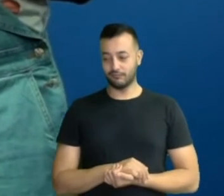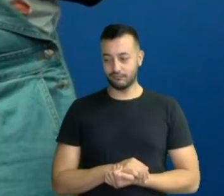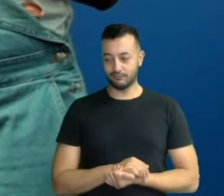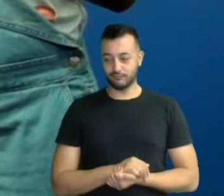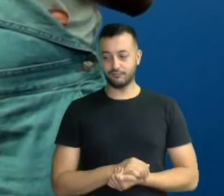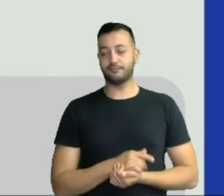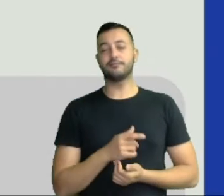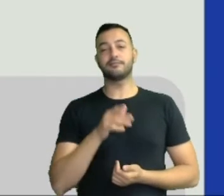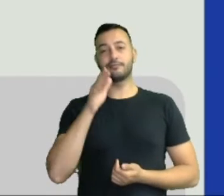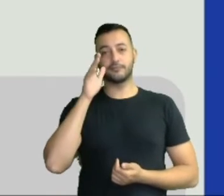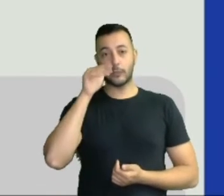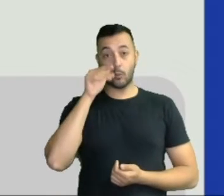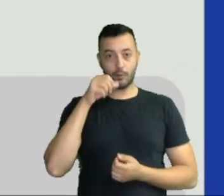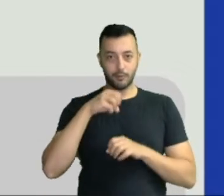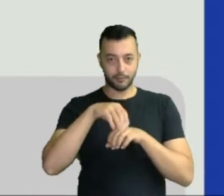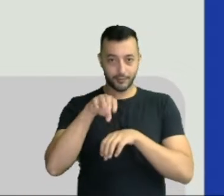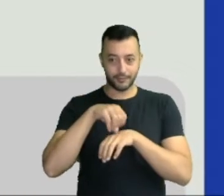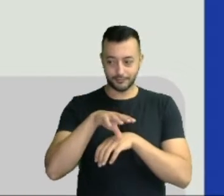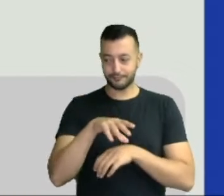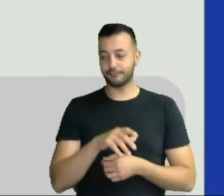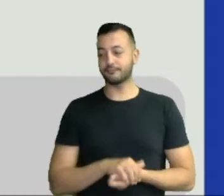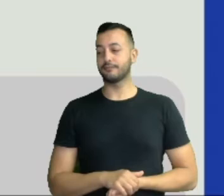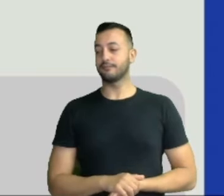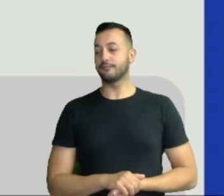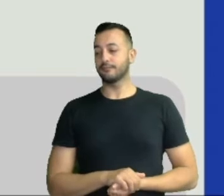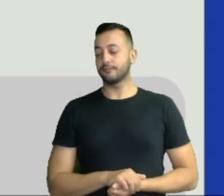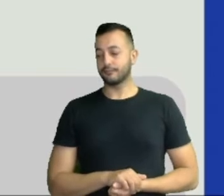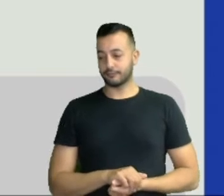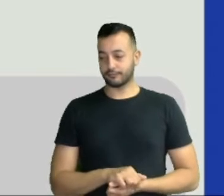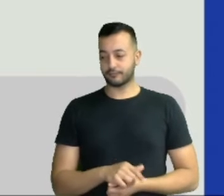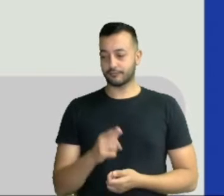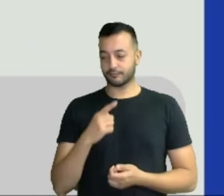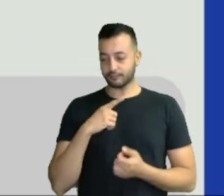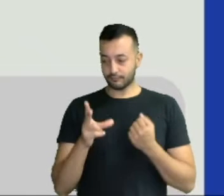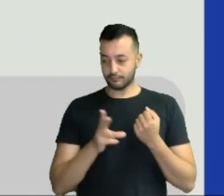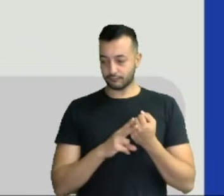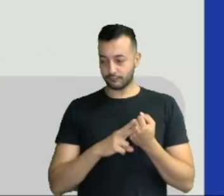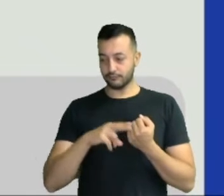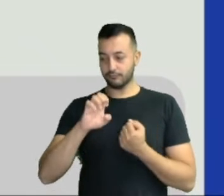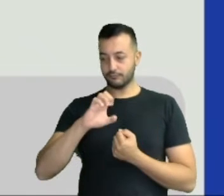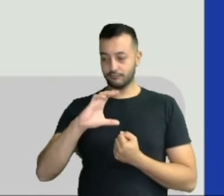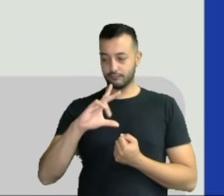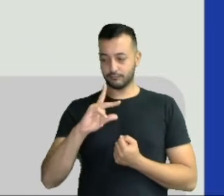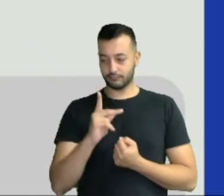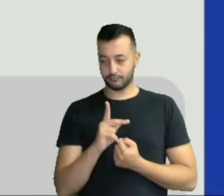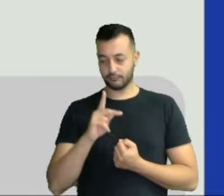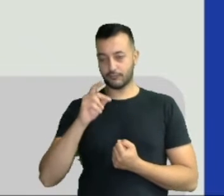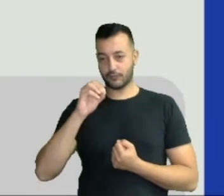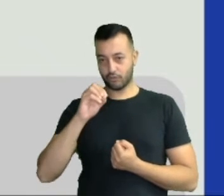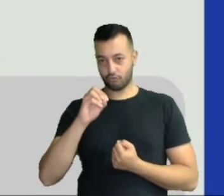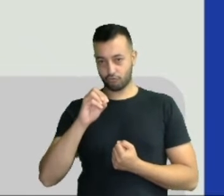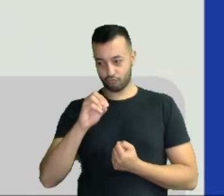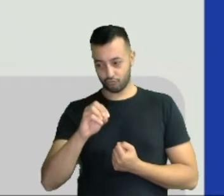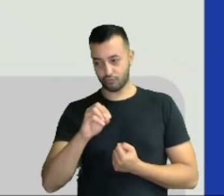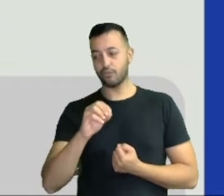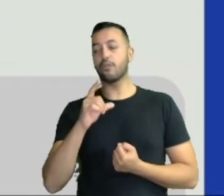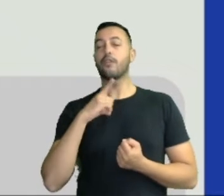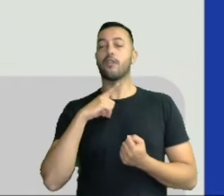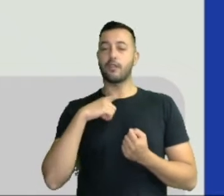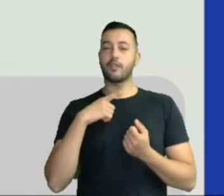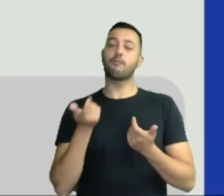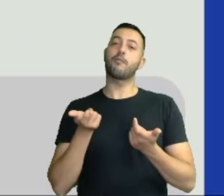Uma curiosidade. Te echo de menos. Aí a gente tem o verbo echar, né? Te echo, na sua